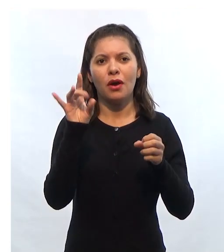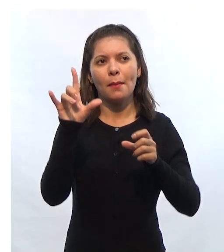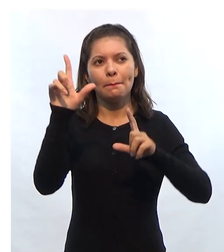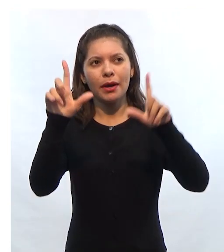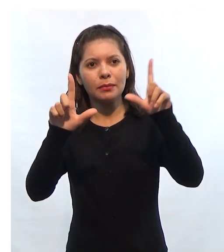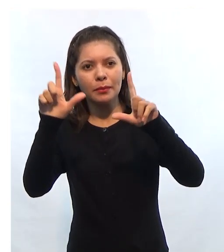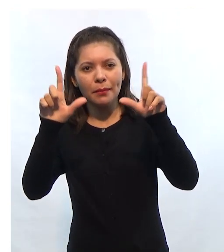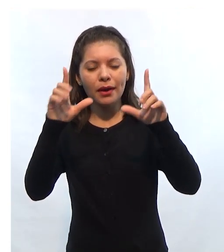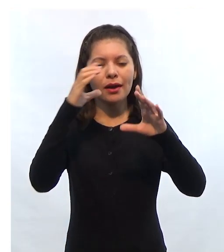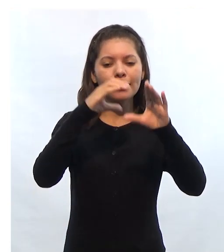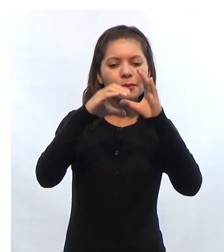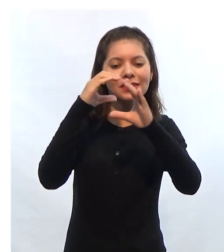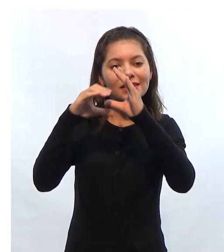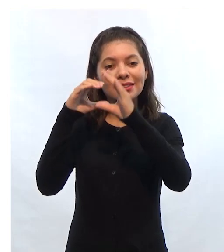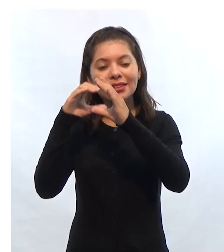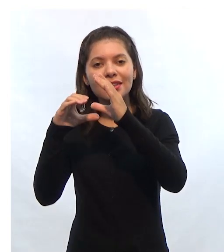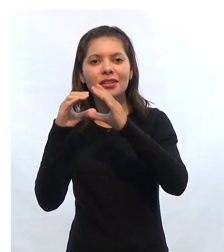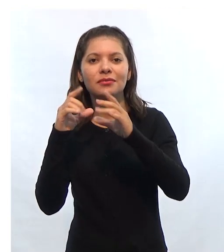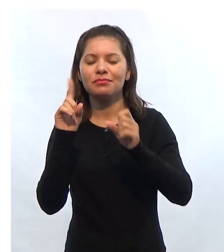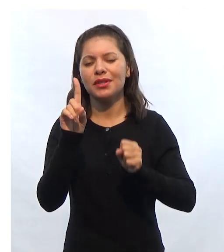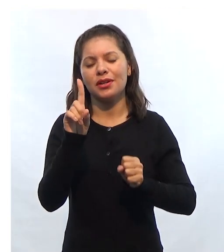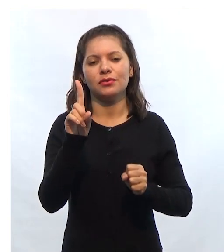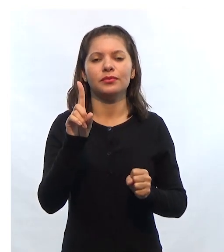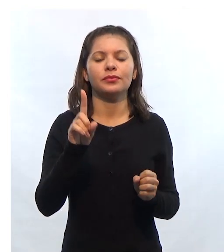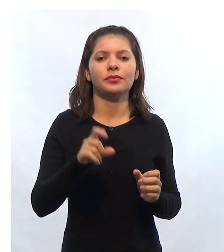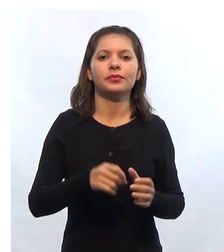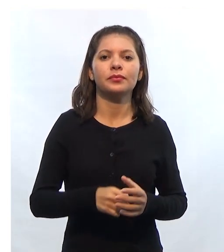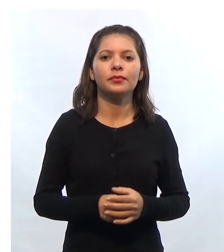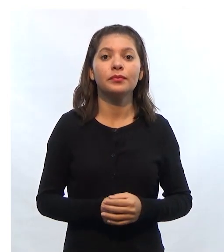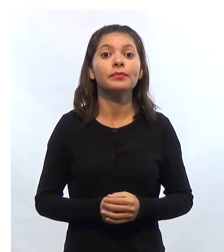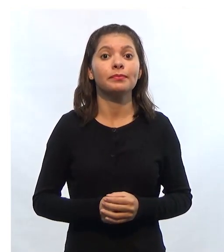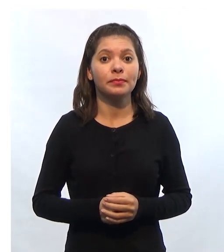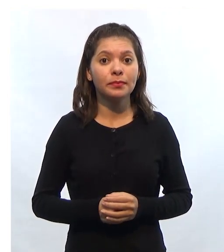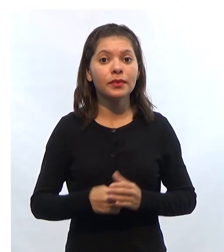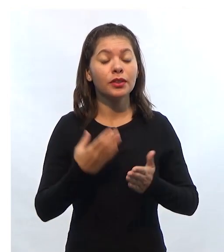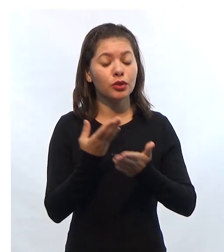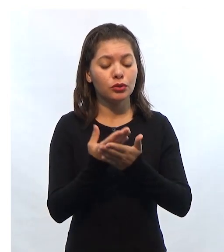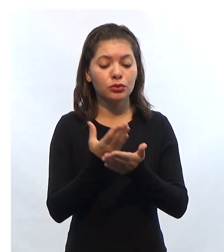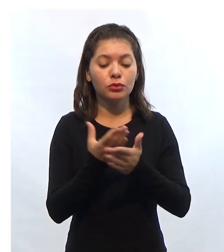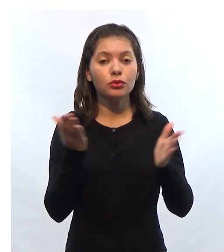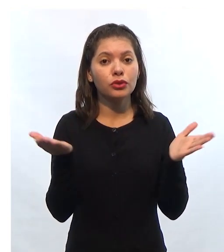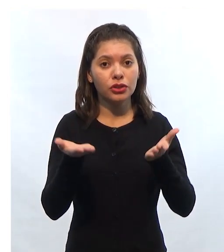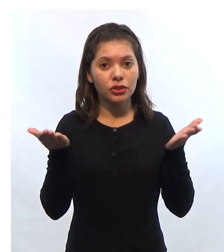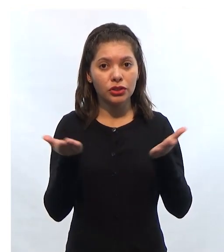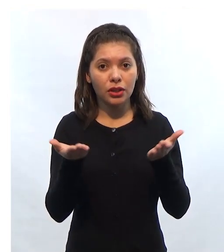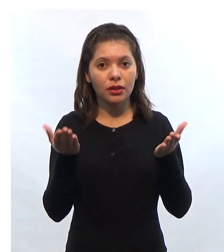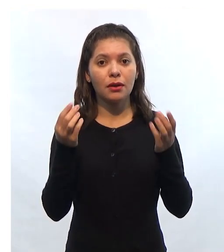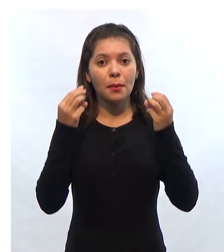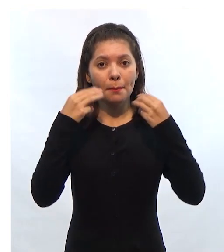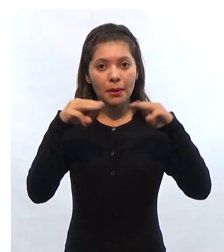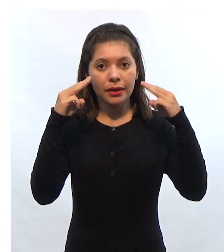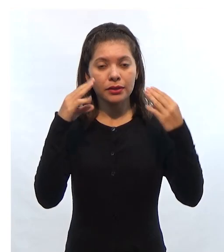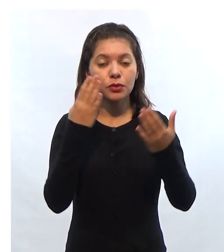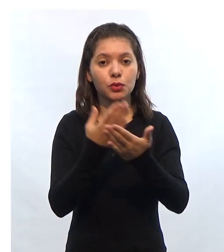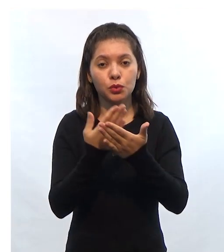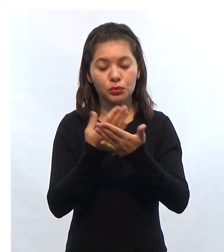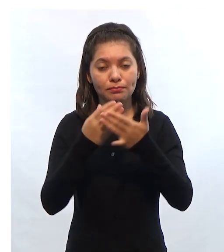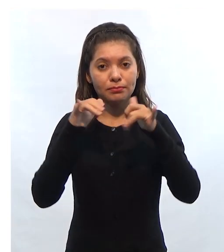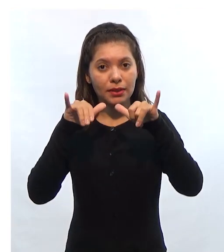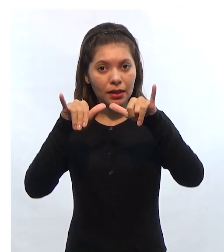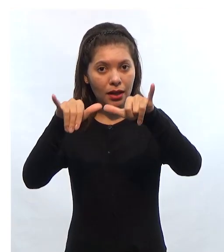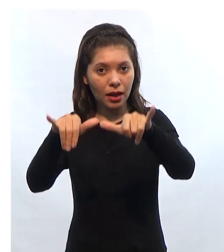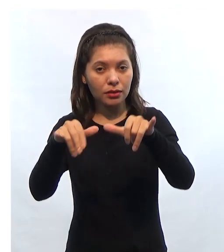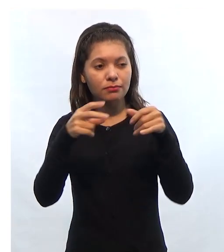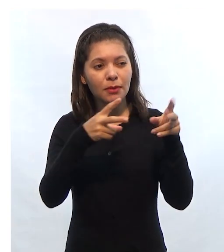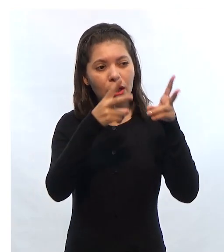apenas a propaganda, a comunicação, tá? Não. Como a gente viu, o marketing é um estudo do mercado que vai desde